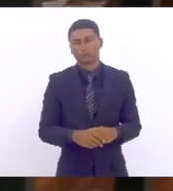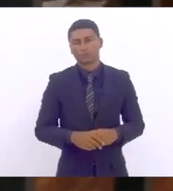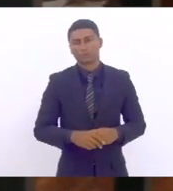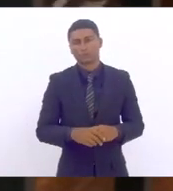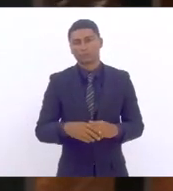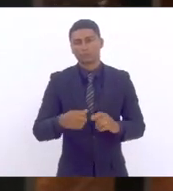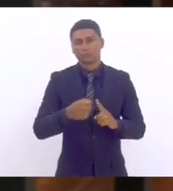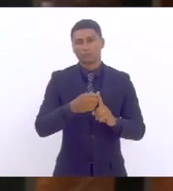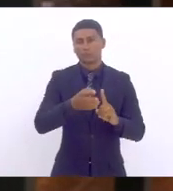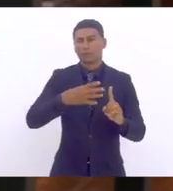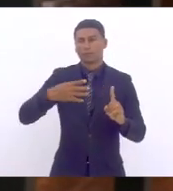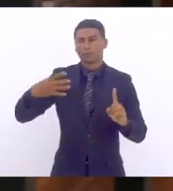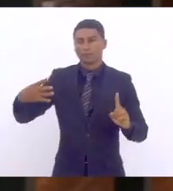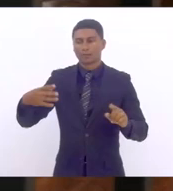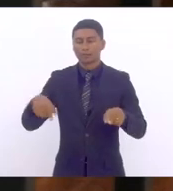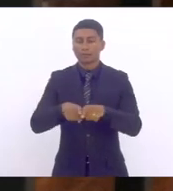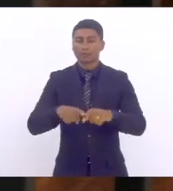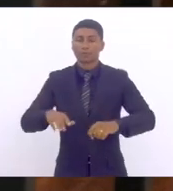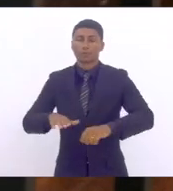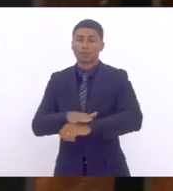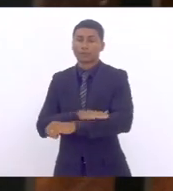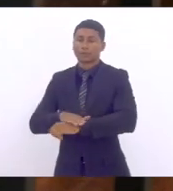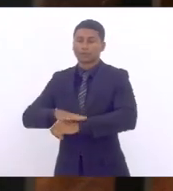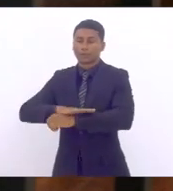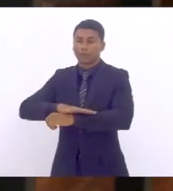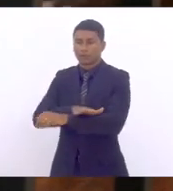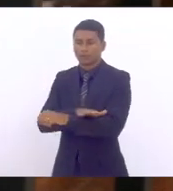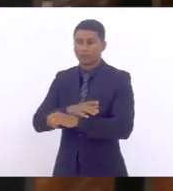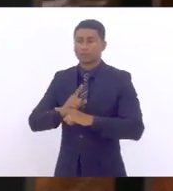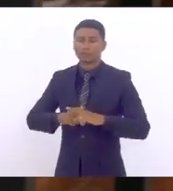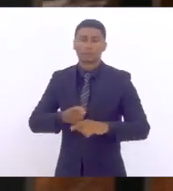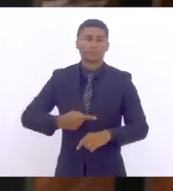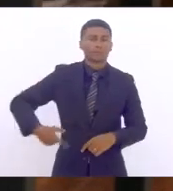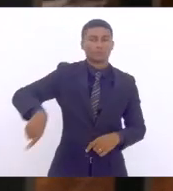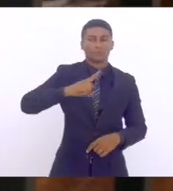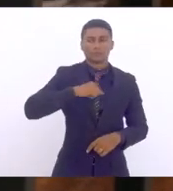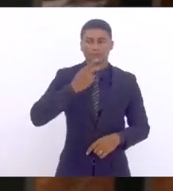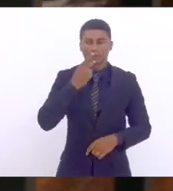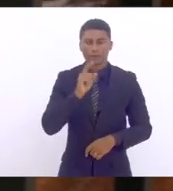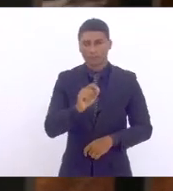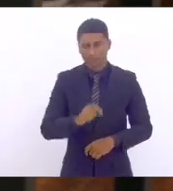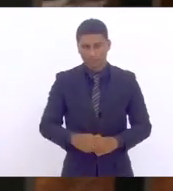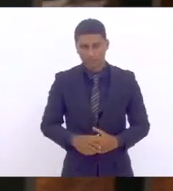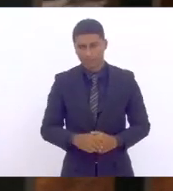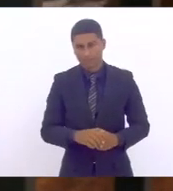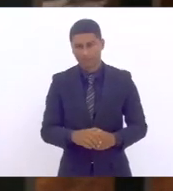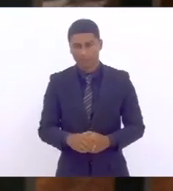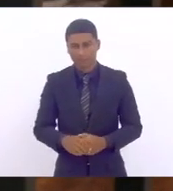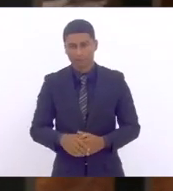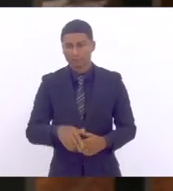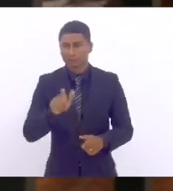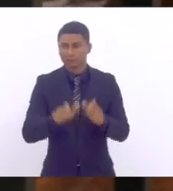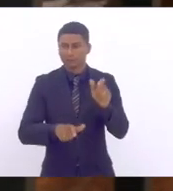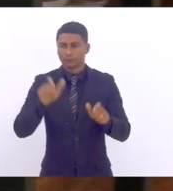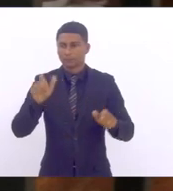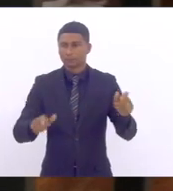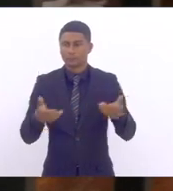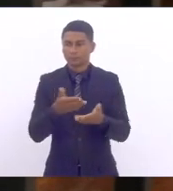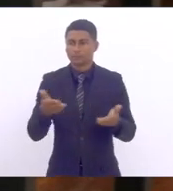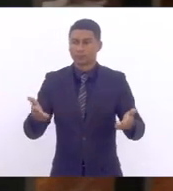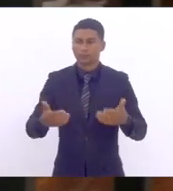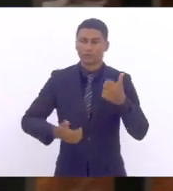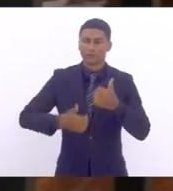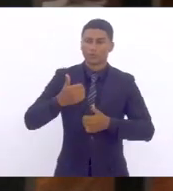LGBT e também do racismo, porque a gente costuma dizer, né, que jogadores de futebol